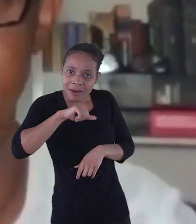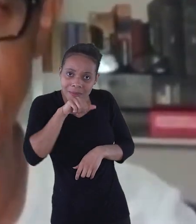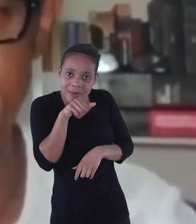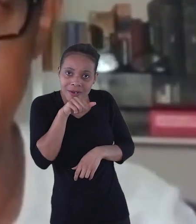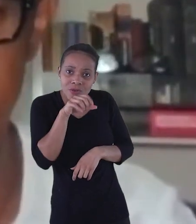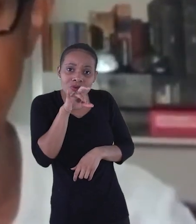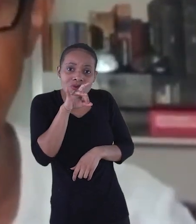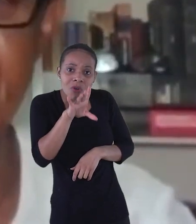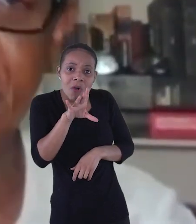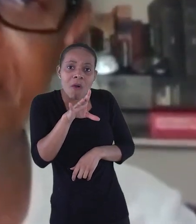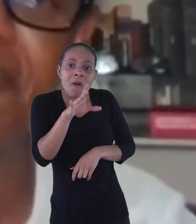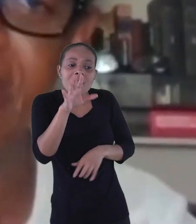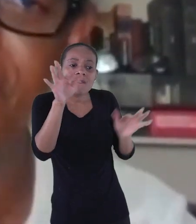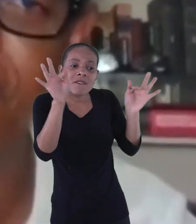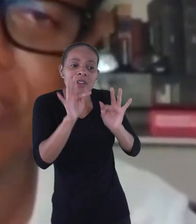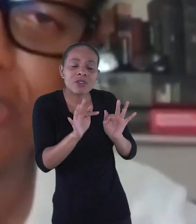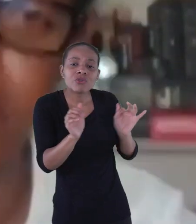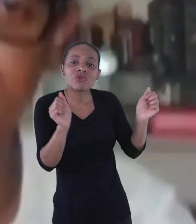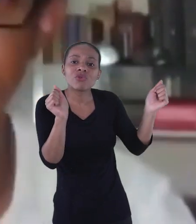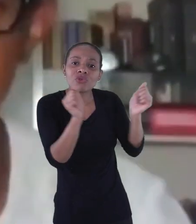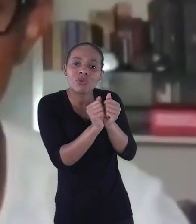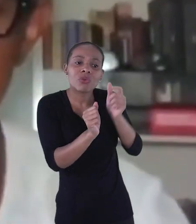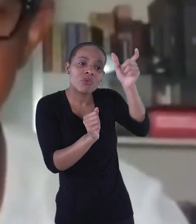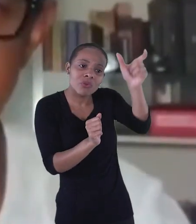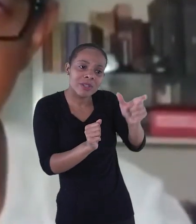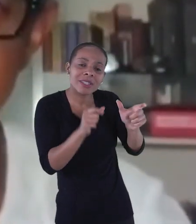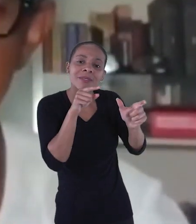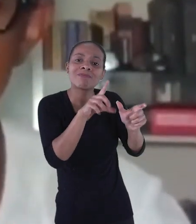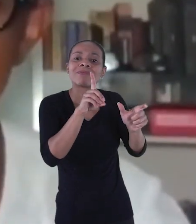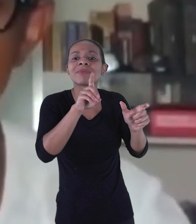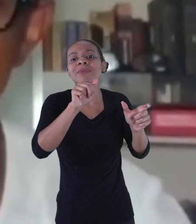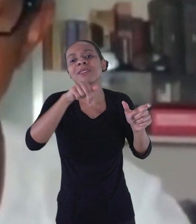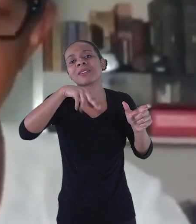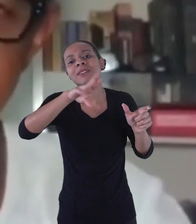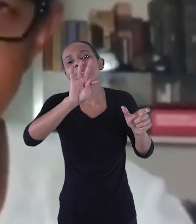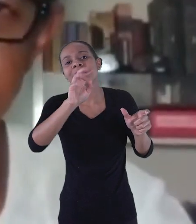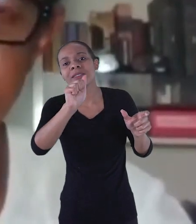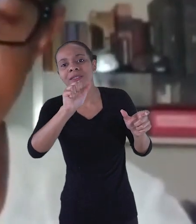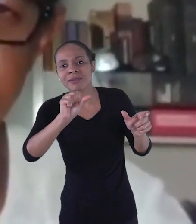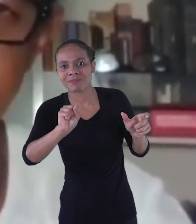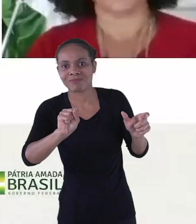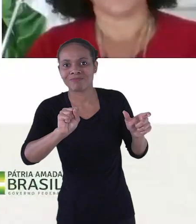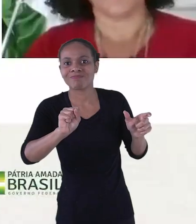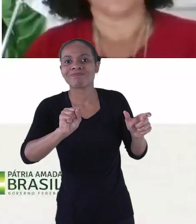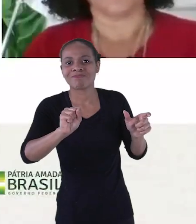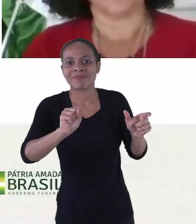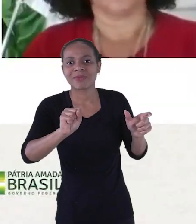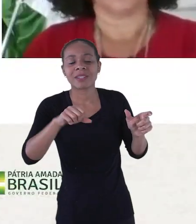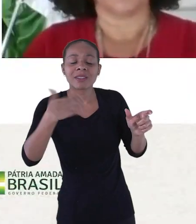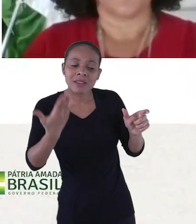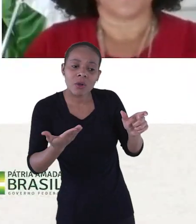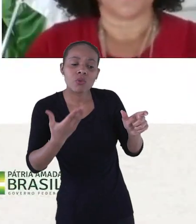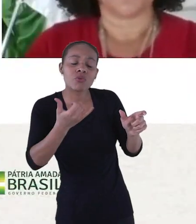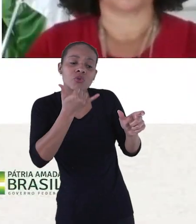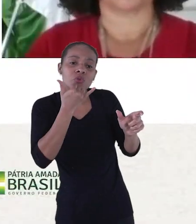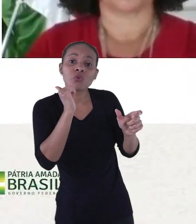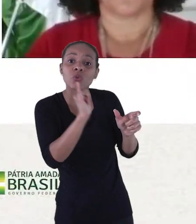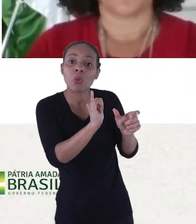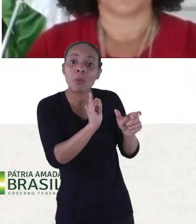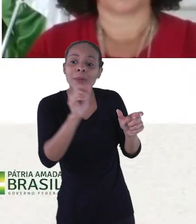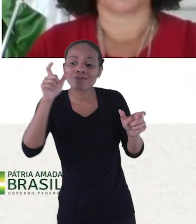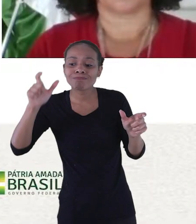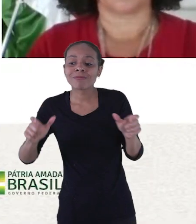Dantas, ele morreu um mês depois, mas levou a desculpa da velha Eunice, depois de 35 anos de ódio, de brigas e tudo